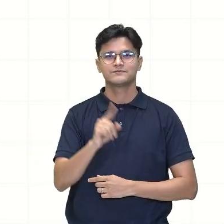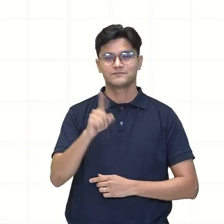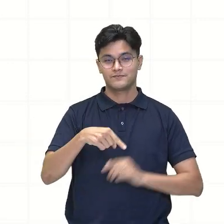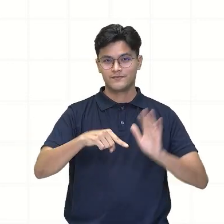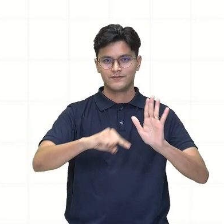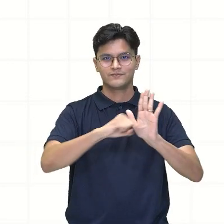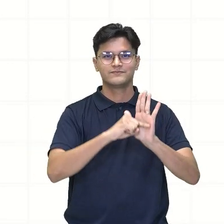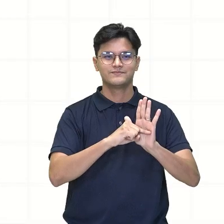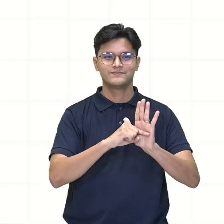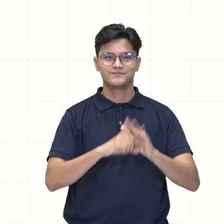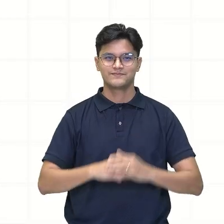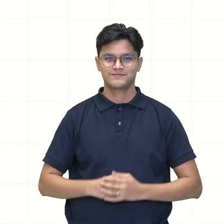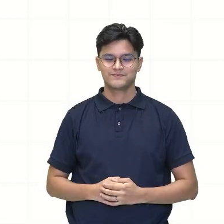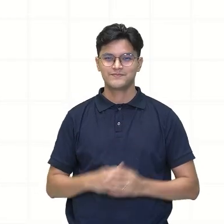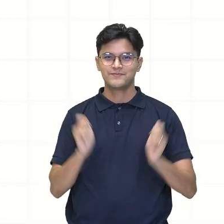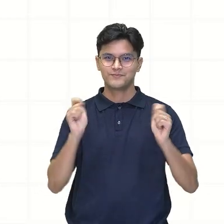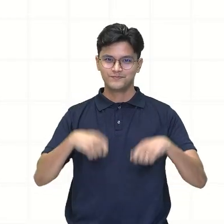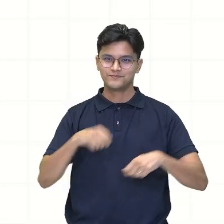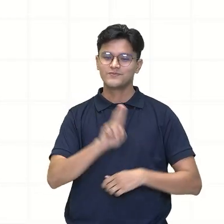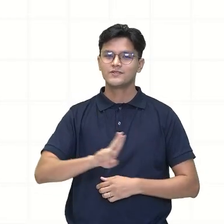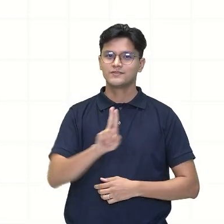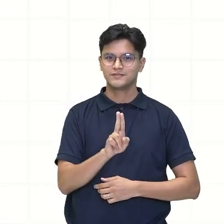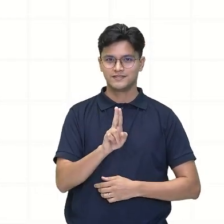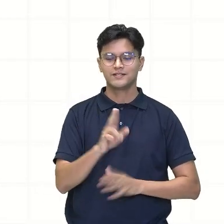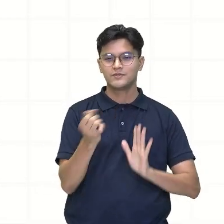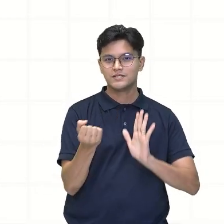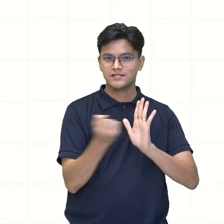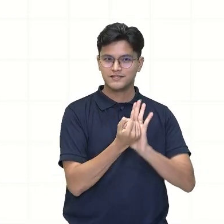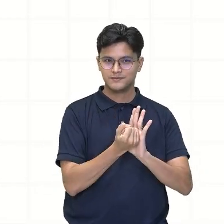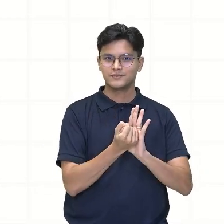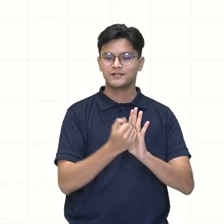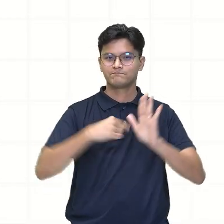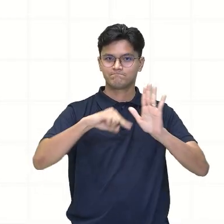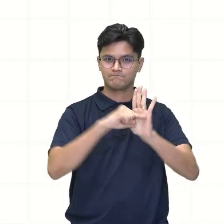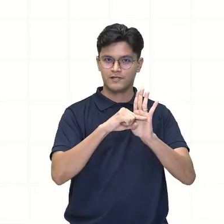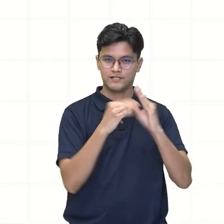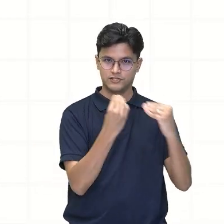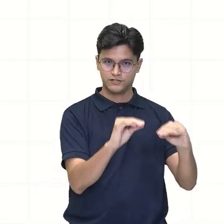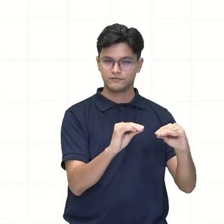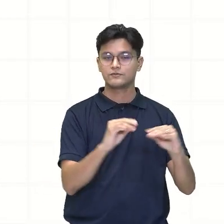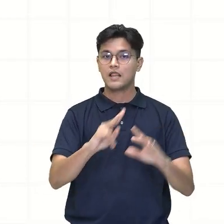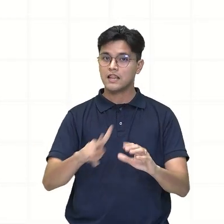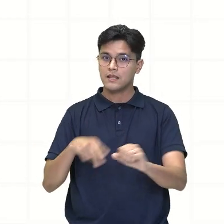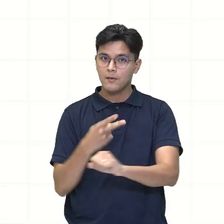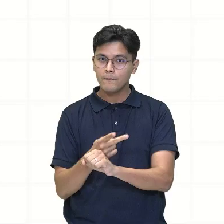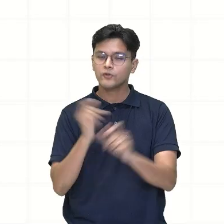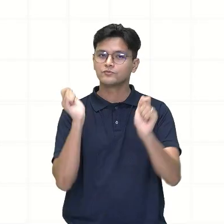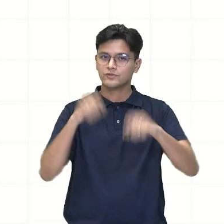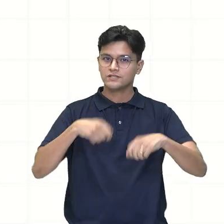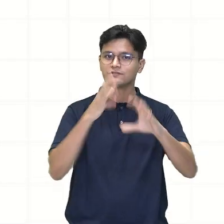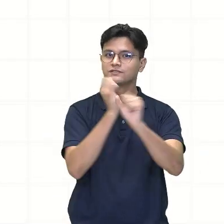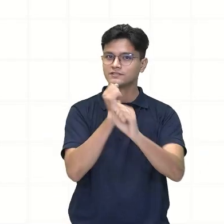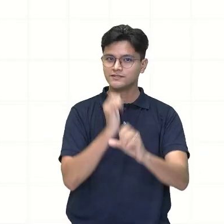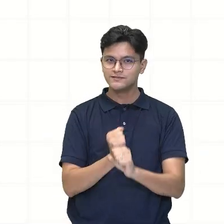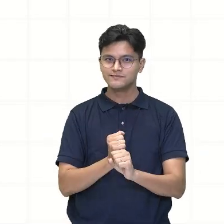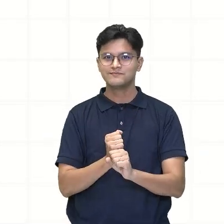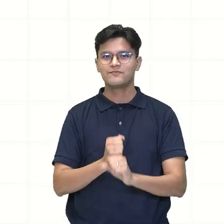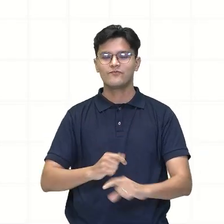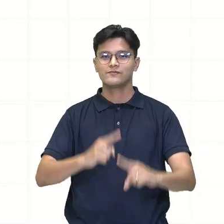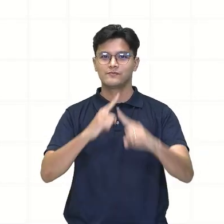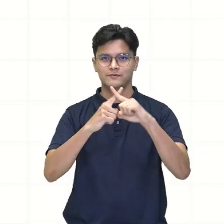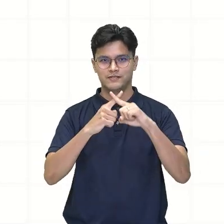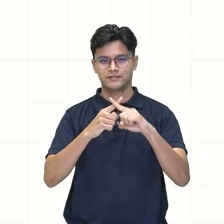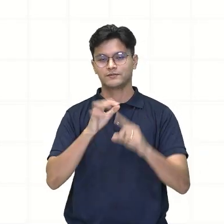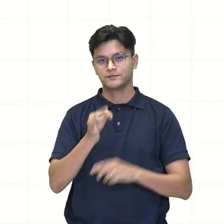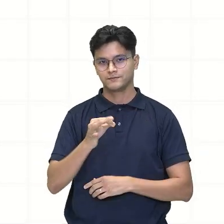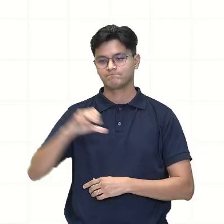E a gente já pode colocar o sinal aqui na frente. E aí, a gente resolve a multiplicação entre os valores.